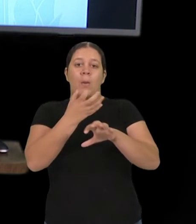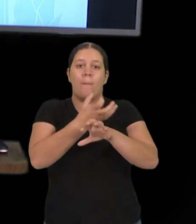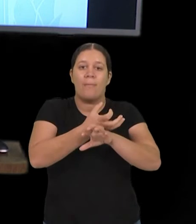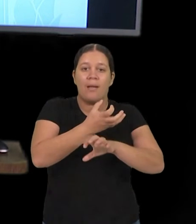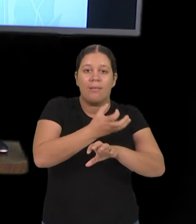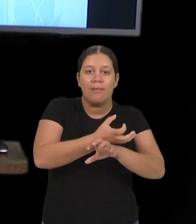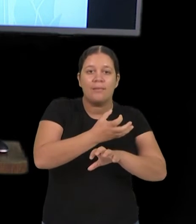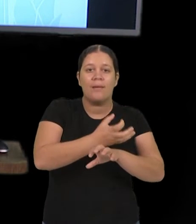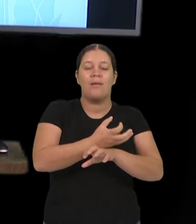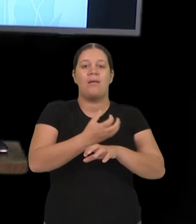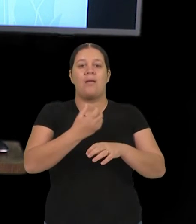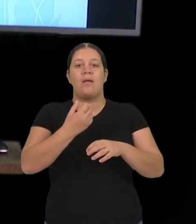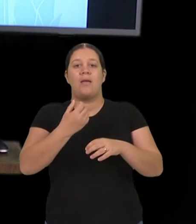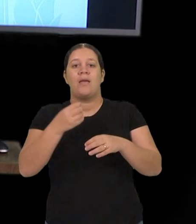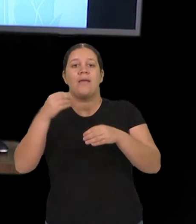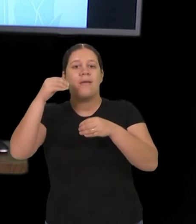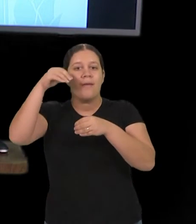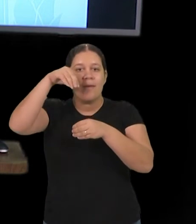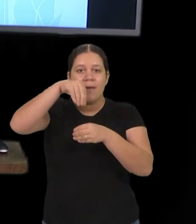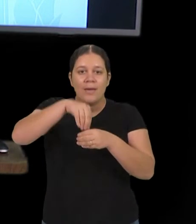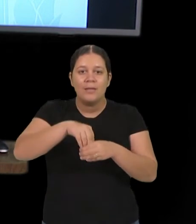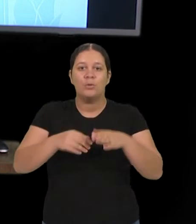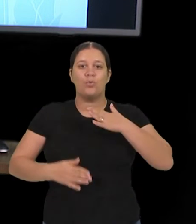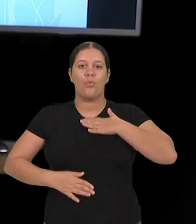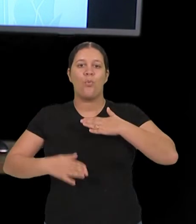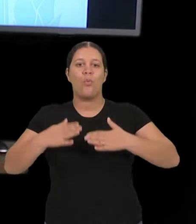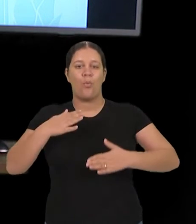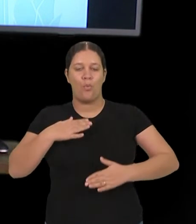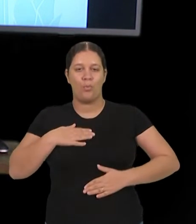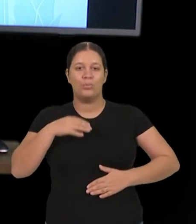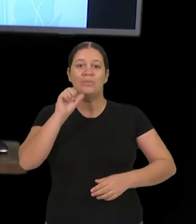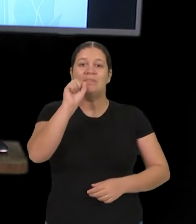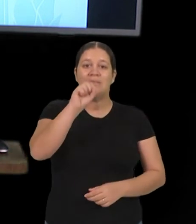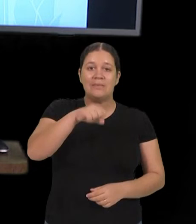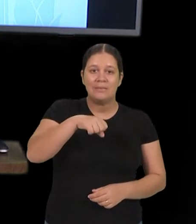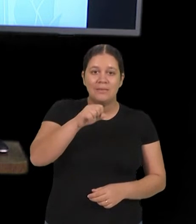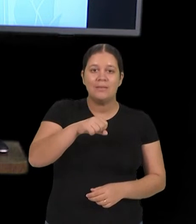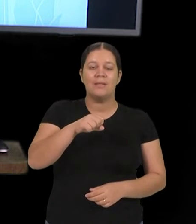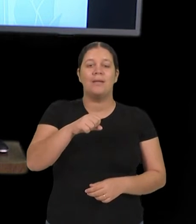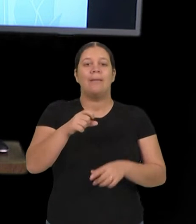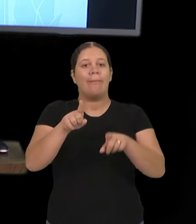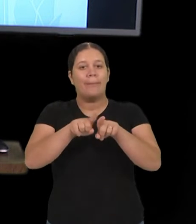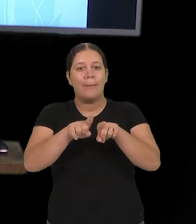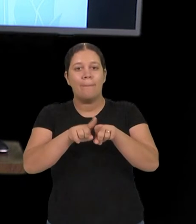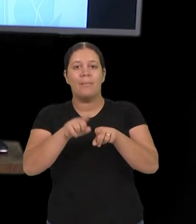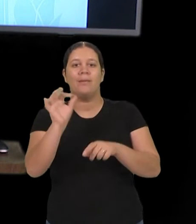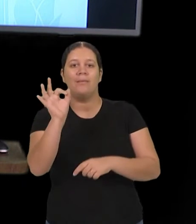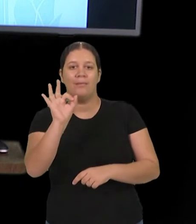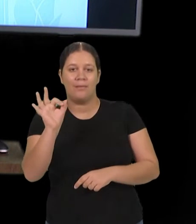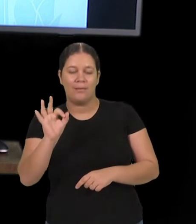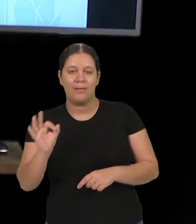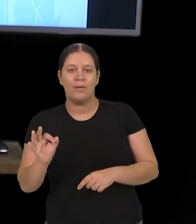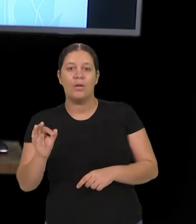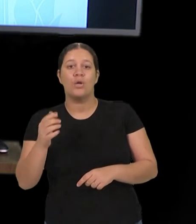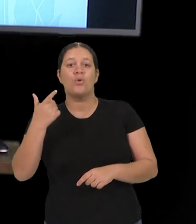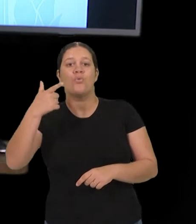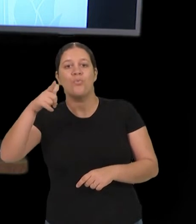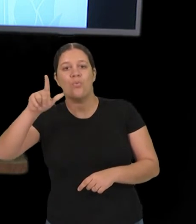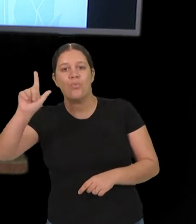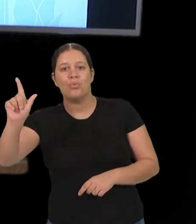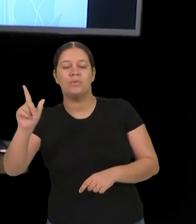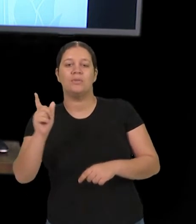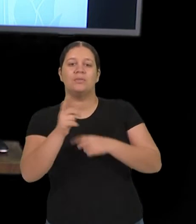que alguns materiais passem e outros não. E um dos processos, dos equipamentos, né, uma